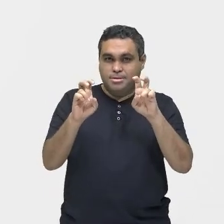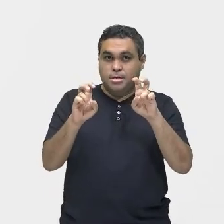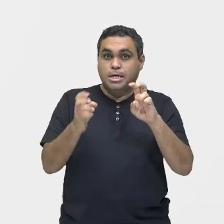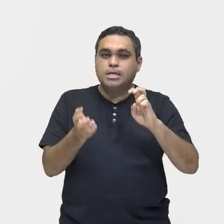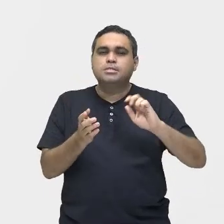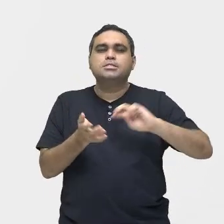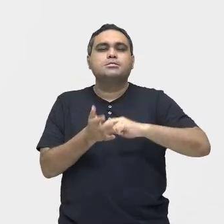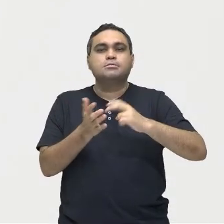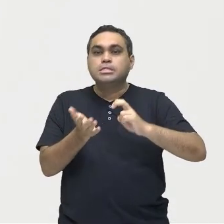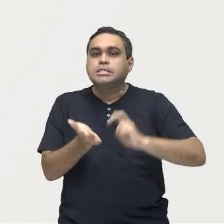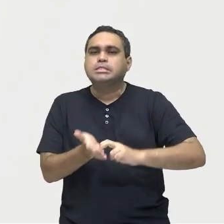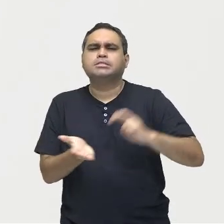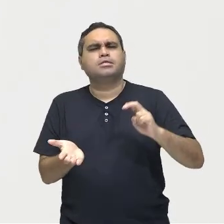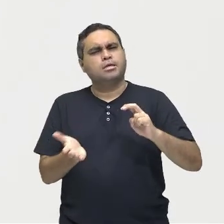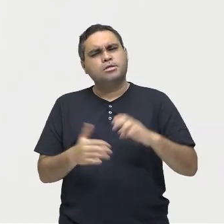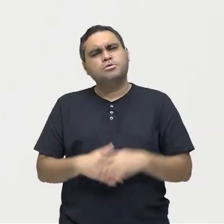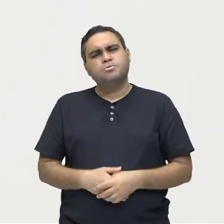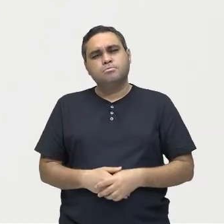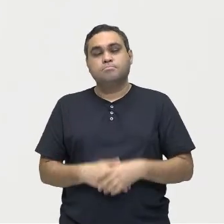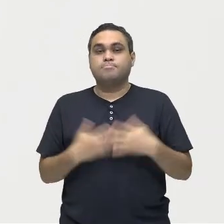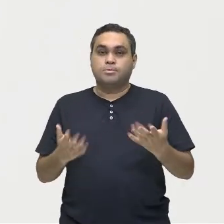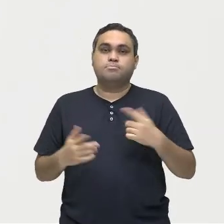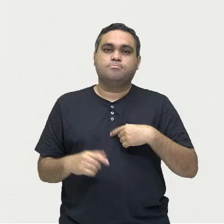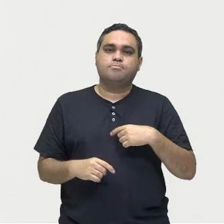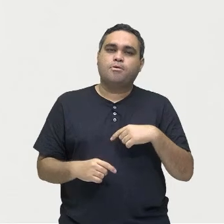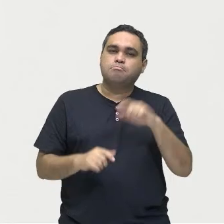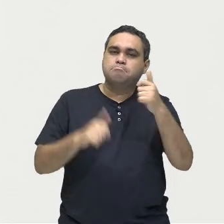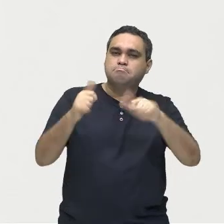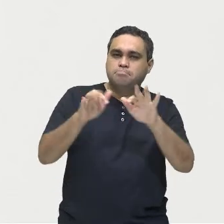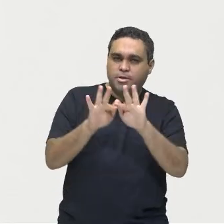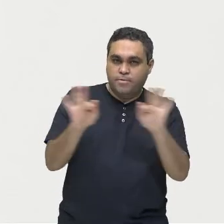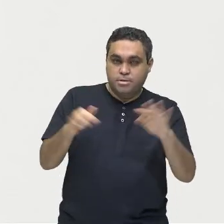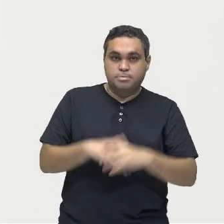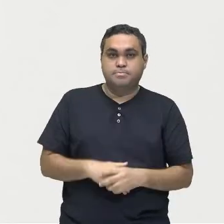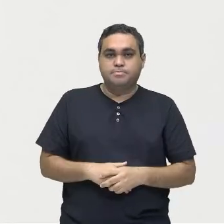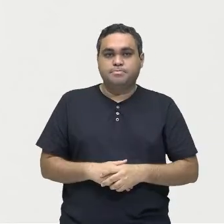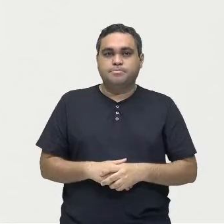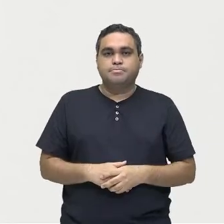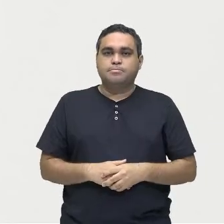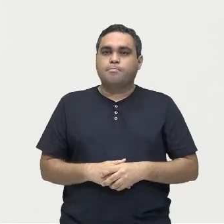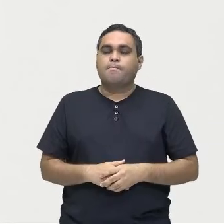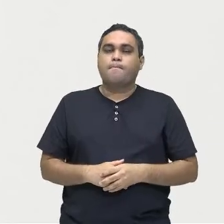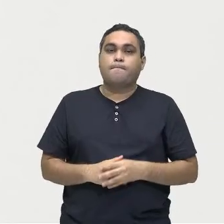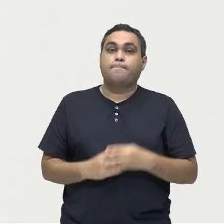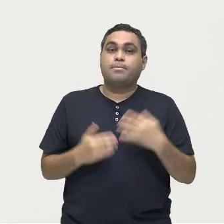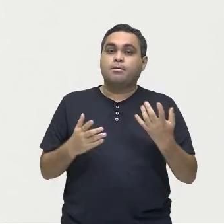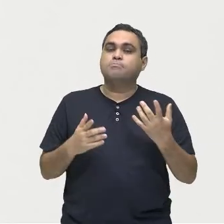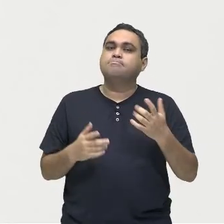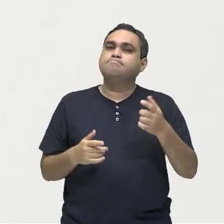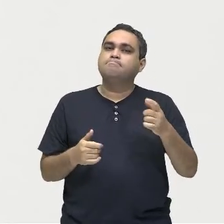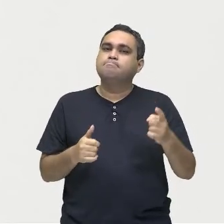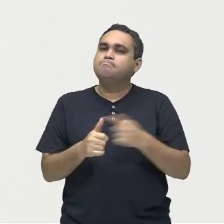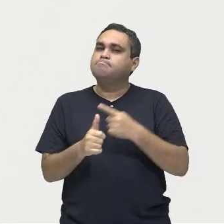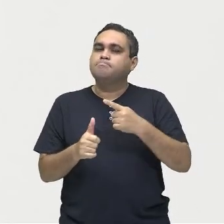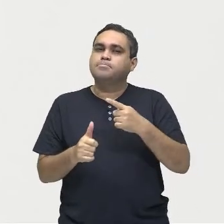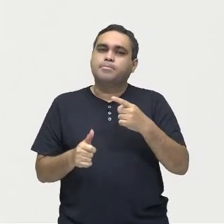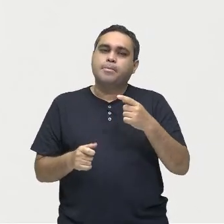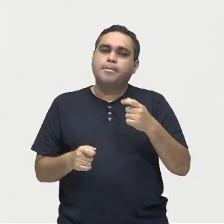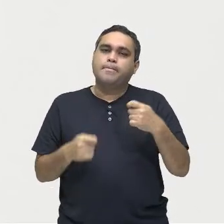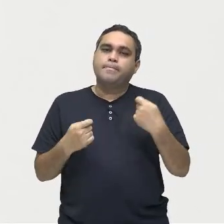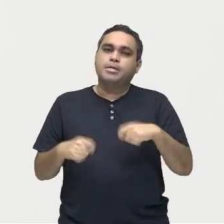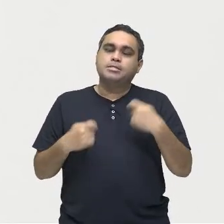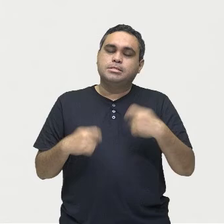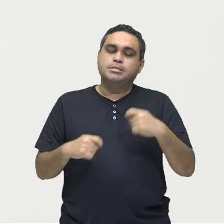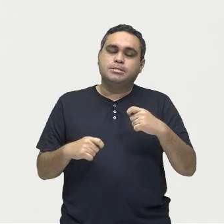eu tenho que analisar este enunciado. Gente, quando nós analisamos a frase, a primeira coisa, o primeiro